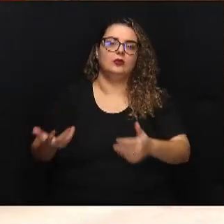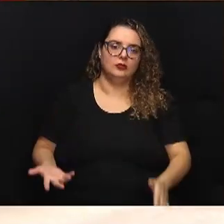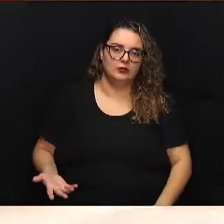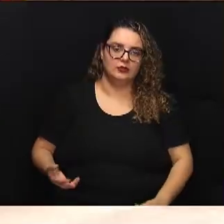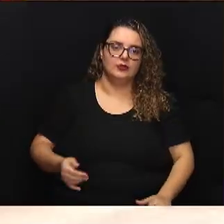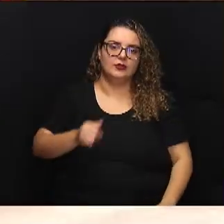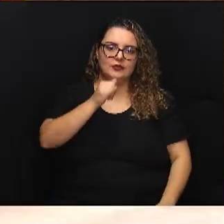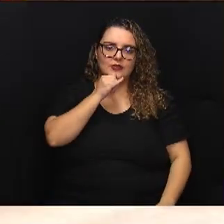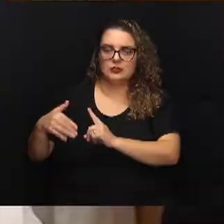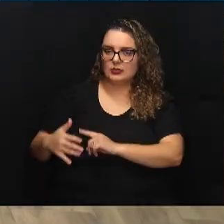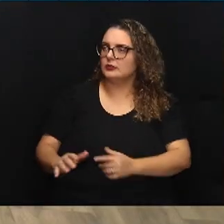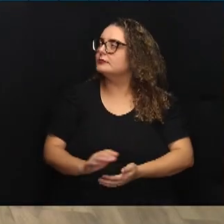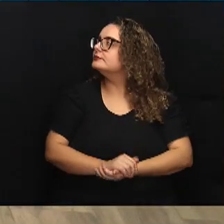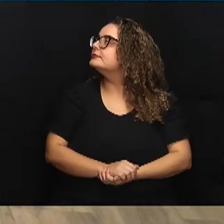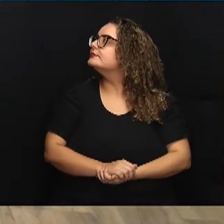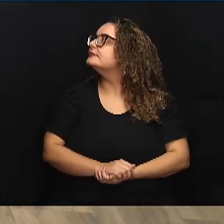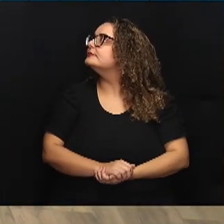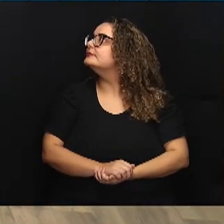novas gerações.